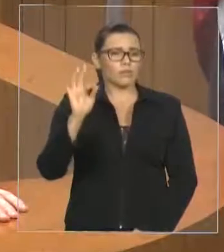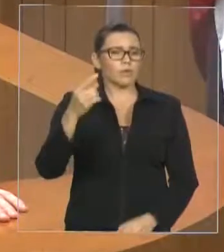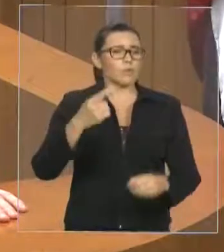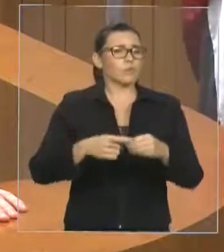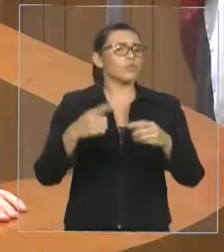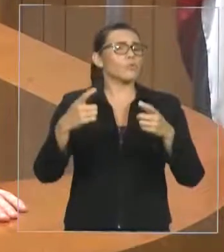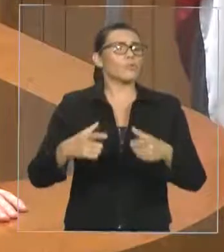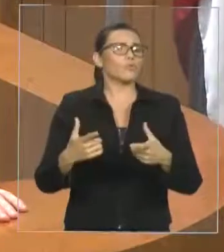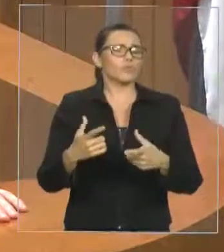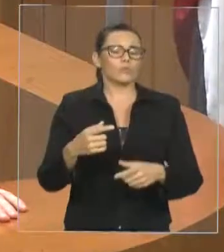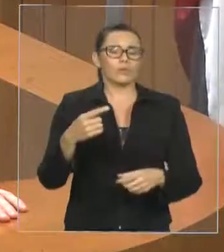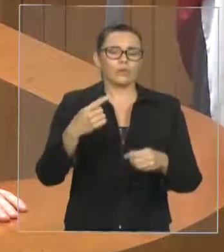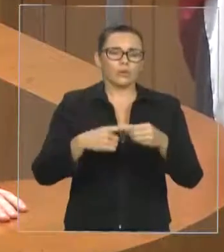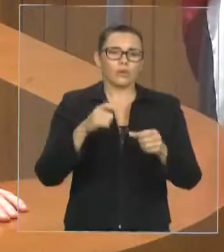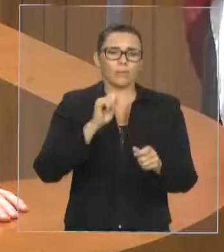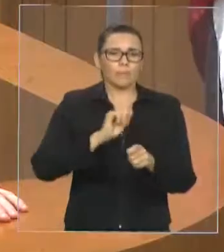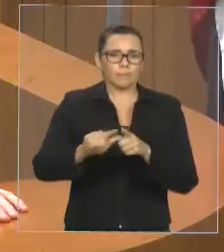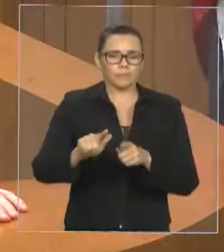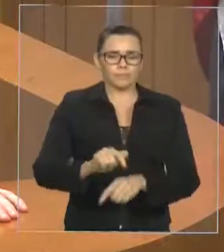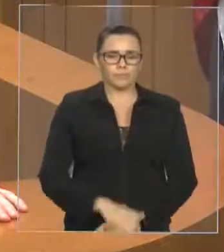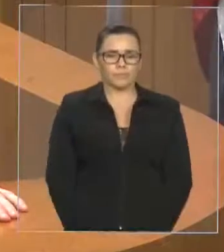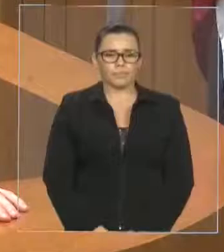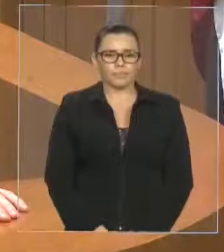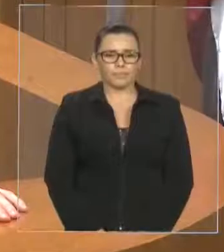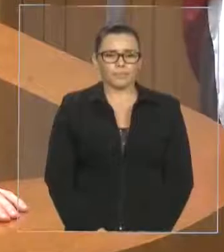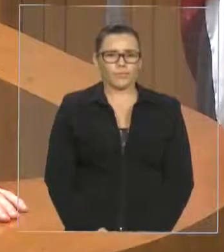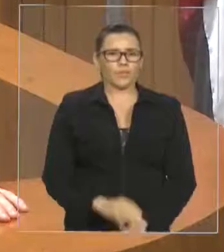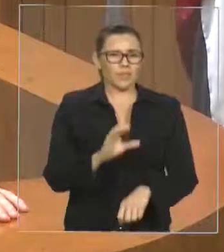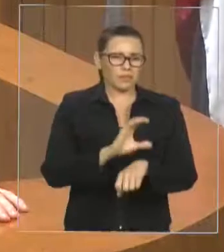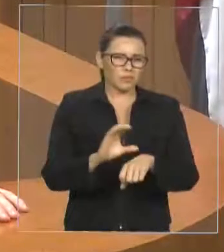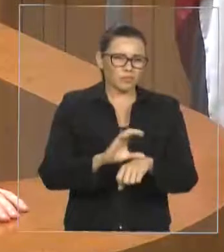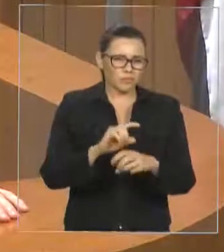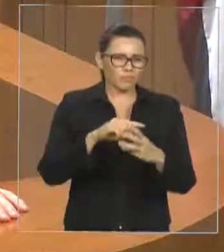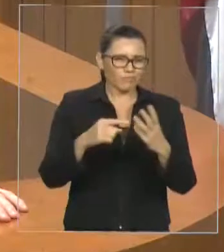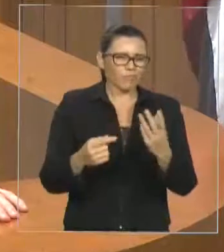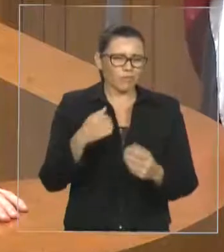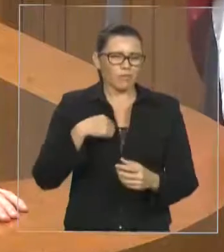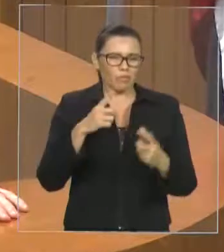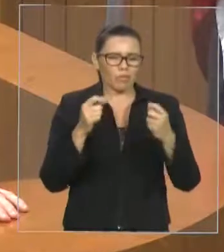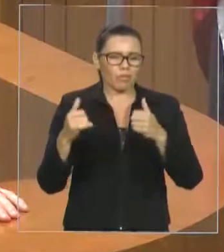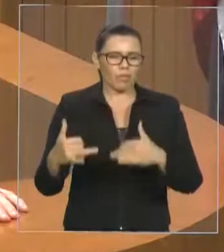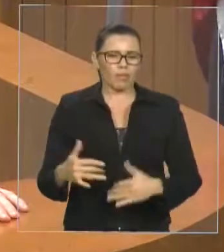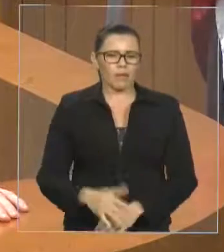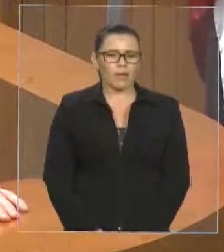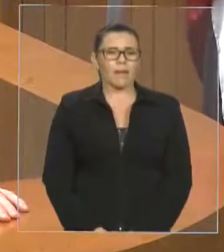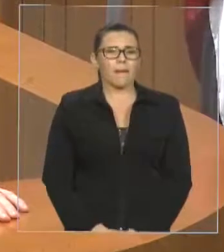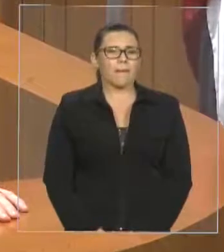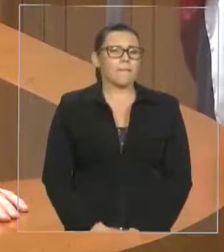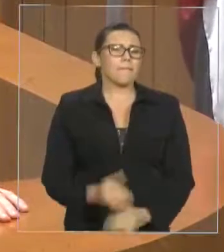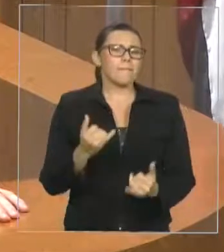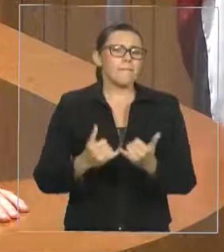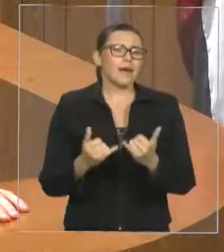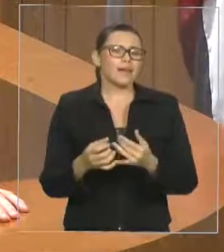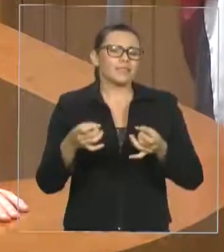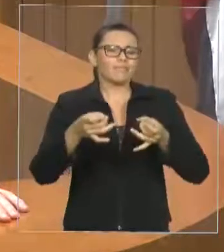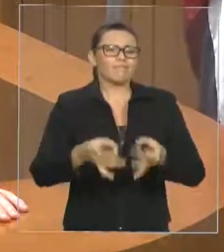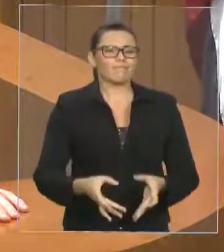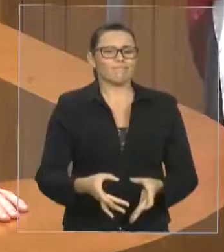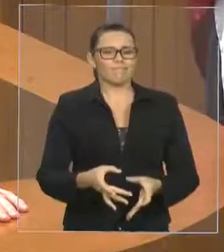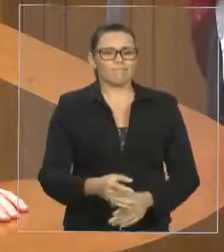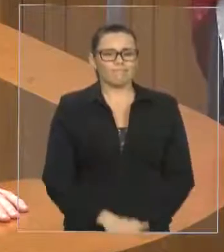infelizmente os cursos estão em situação de abandono com sério risco